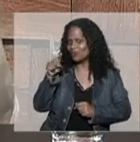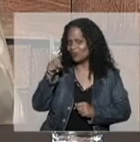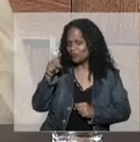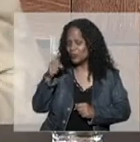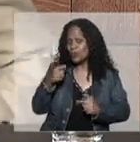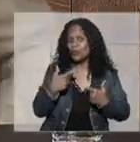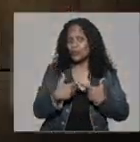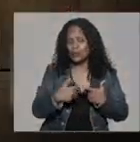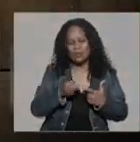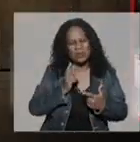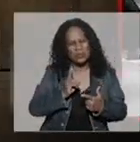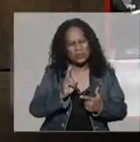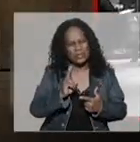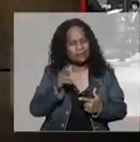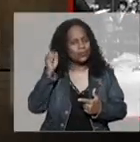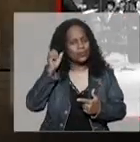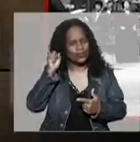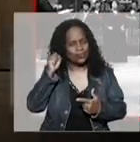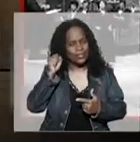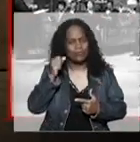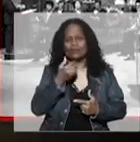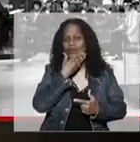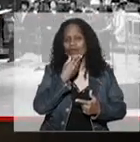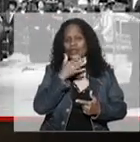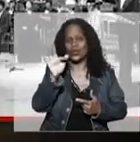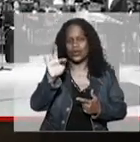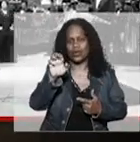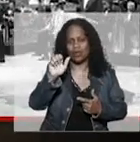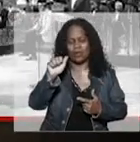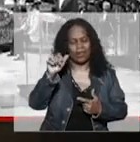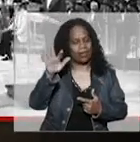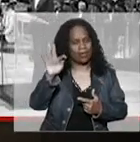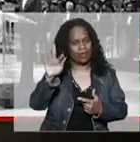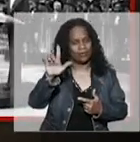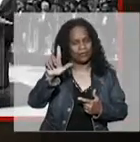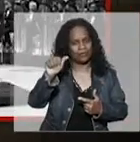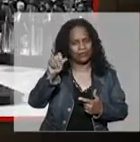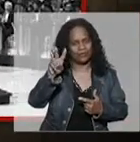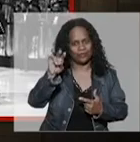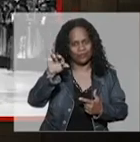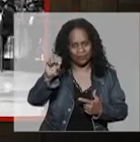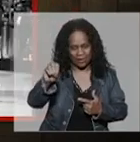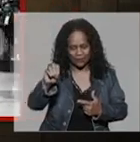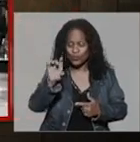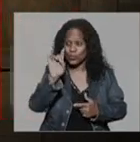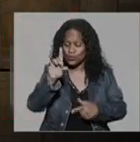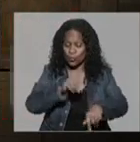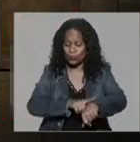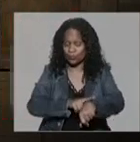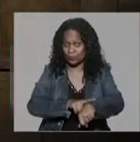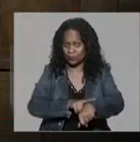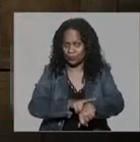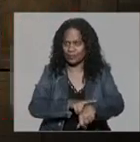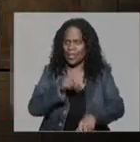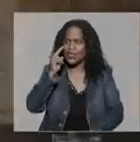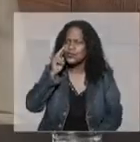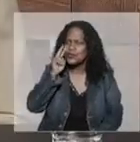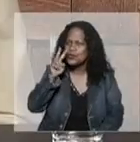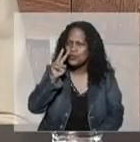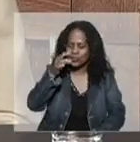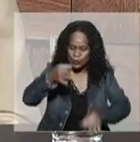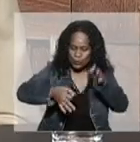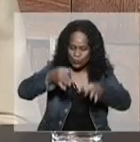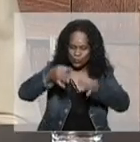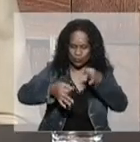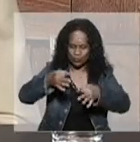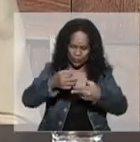tinha. Eu assistia muito Flávio Cavalcante, programa na TV Tupi do Flávio Cavalcante. Grande Chance, Um Instante Maestro. Isso. E eu vi o júri dele.